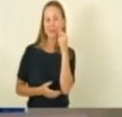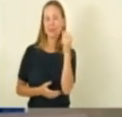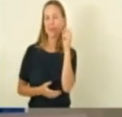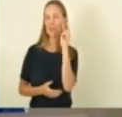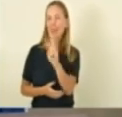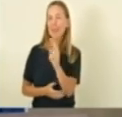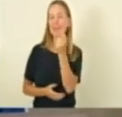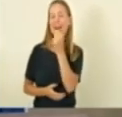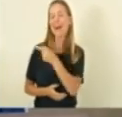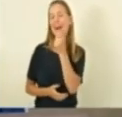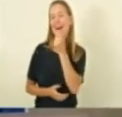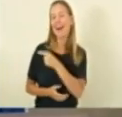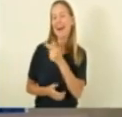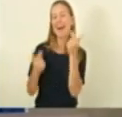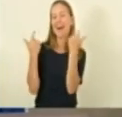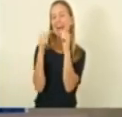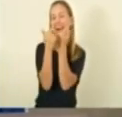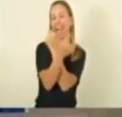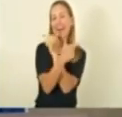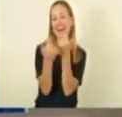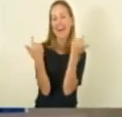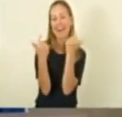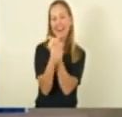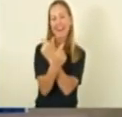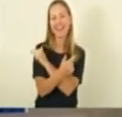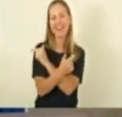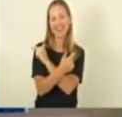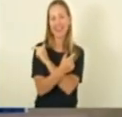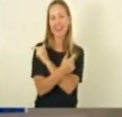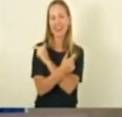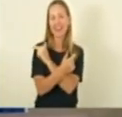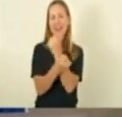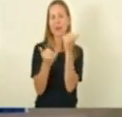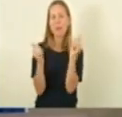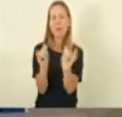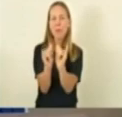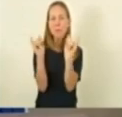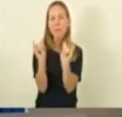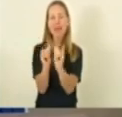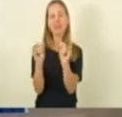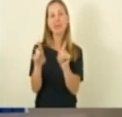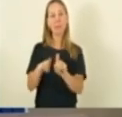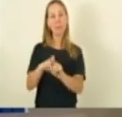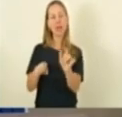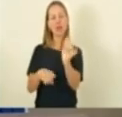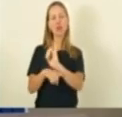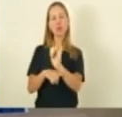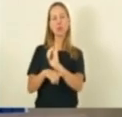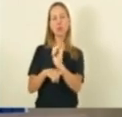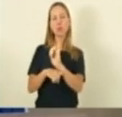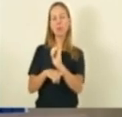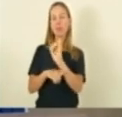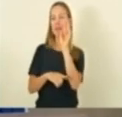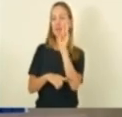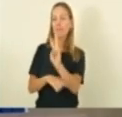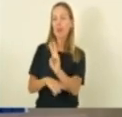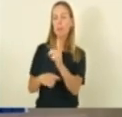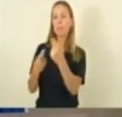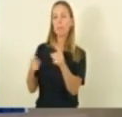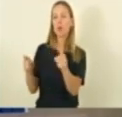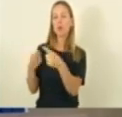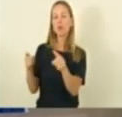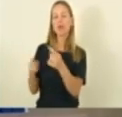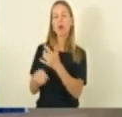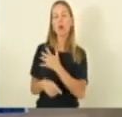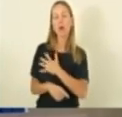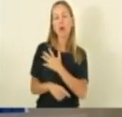bobas assim. Ou então coloco no YouTube para ver um clipe de uma música que eu gosto e